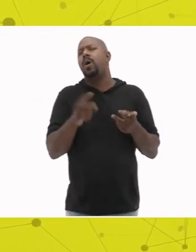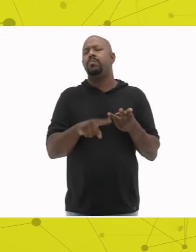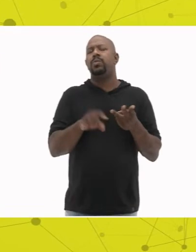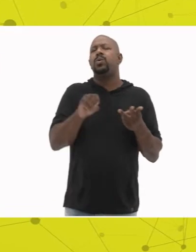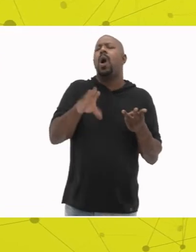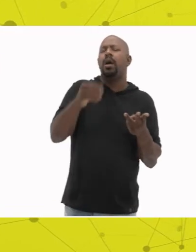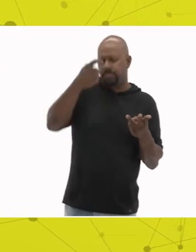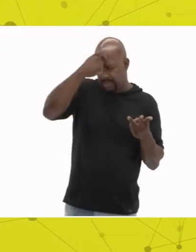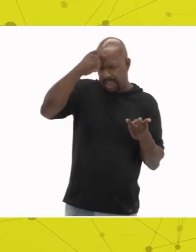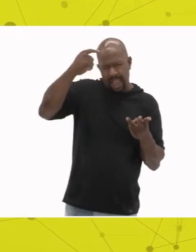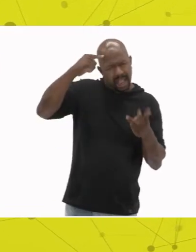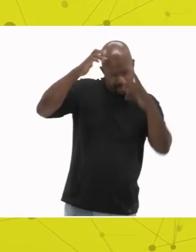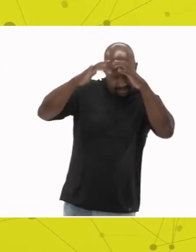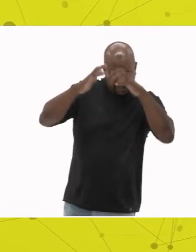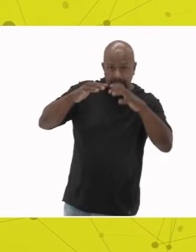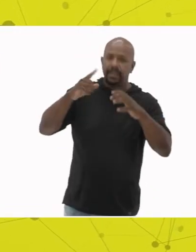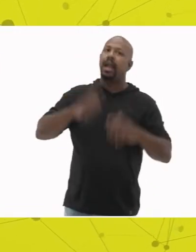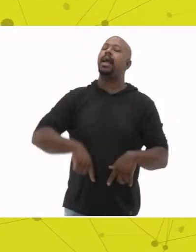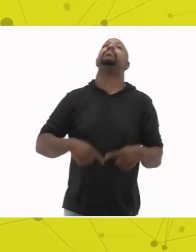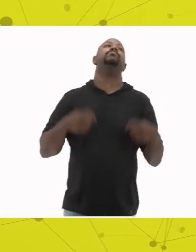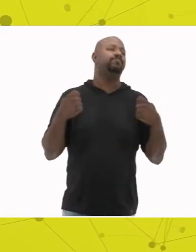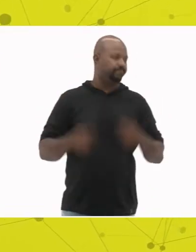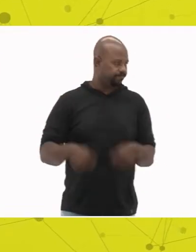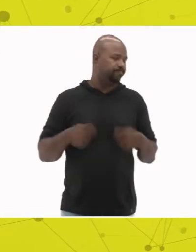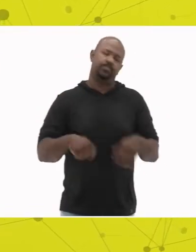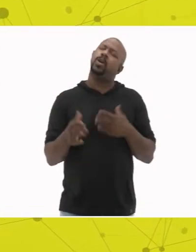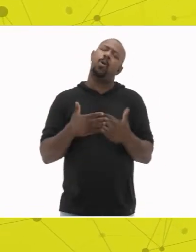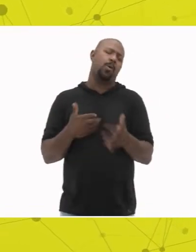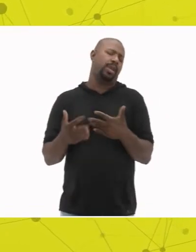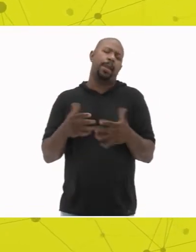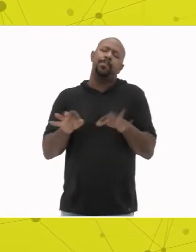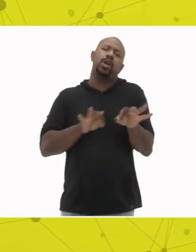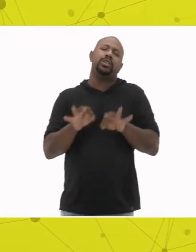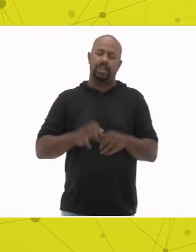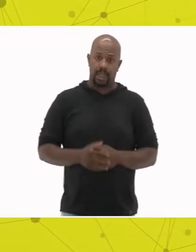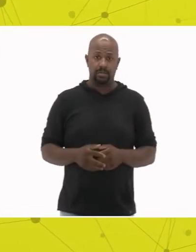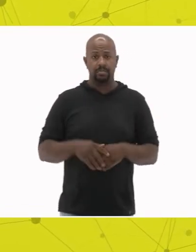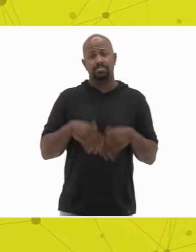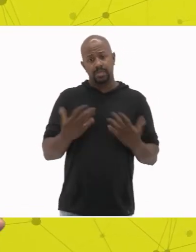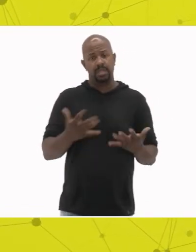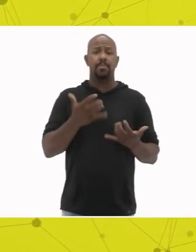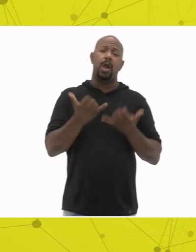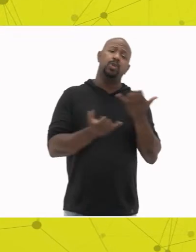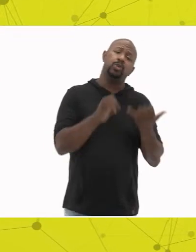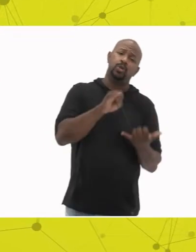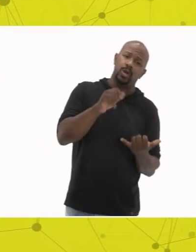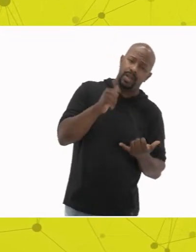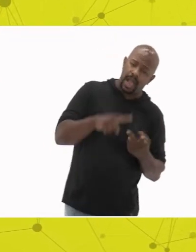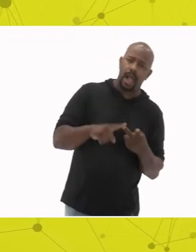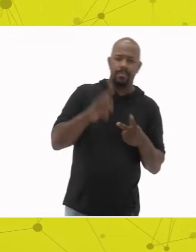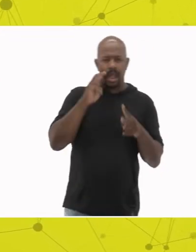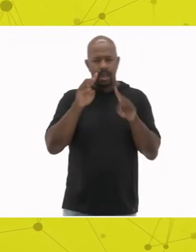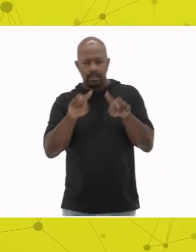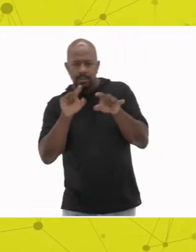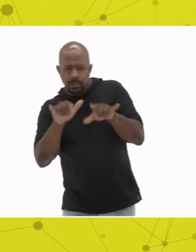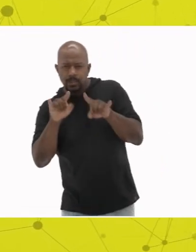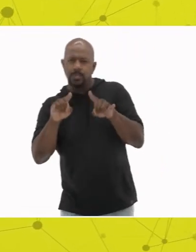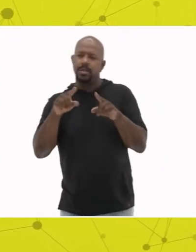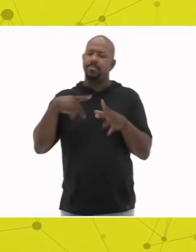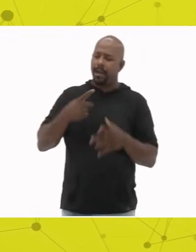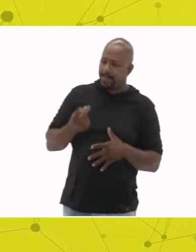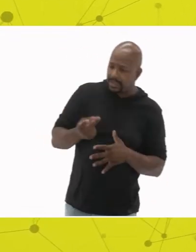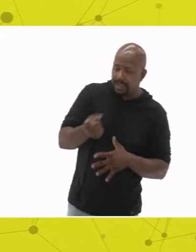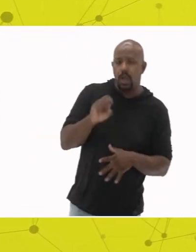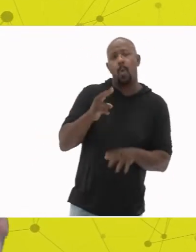e o que fazem com a cabeça dos participantes é imprescindível para qualquer projeto de gamificação, seja para divulgar, seja para atrair, seja